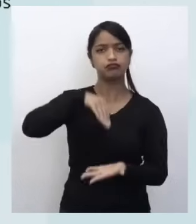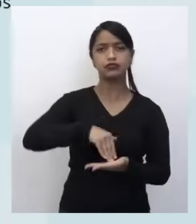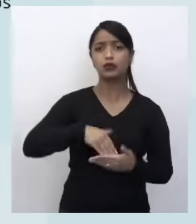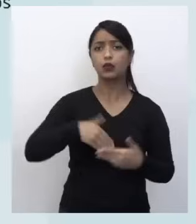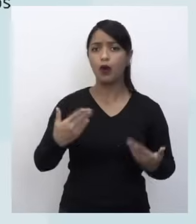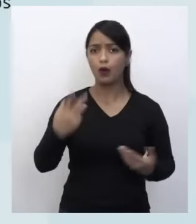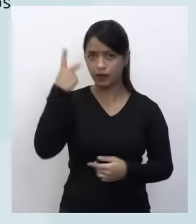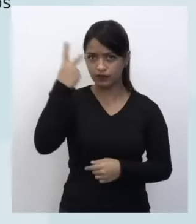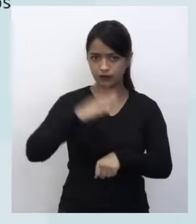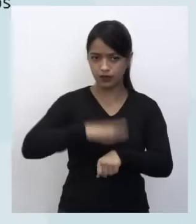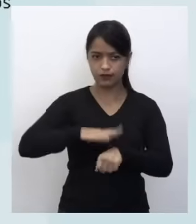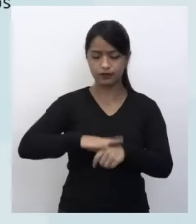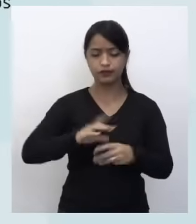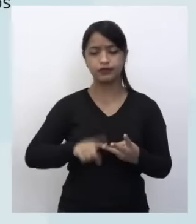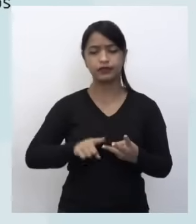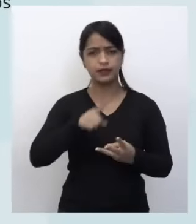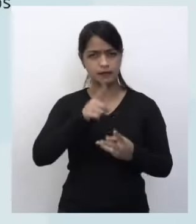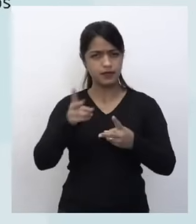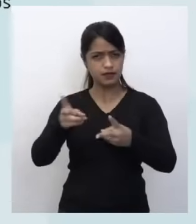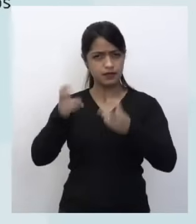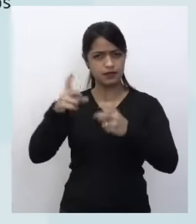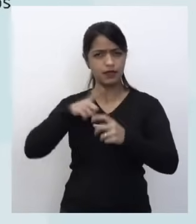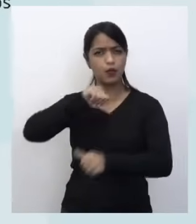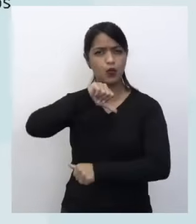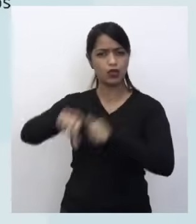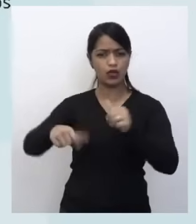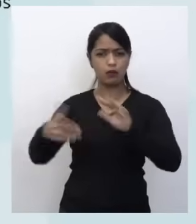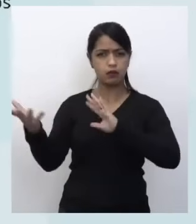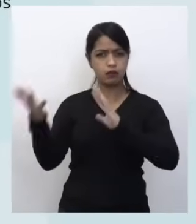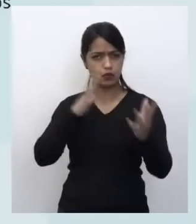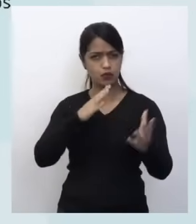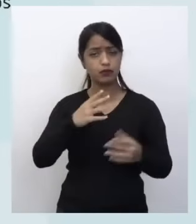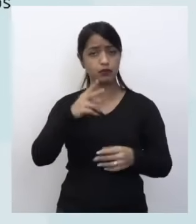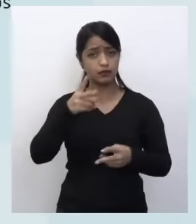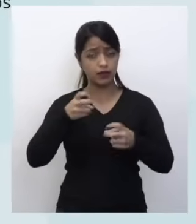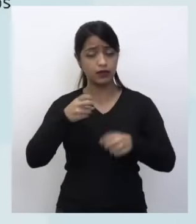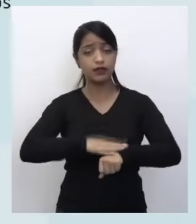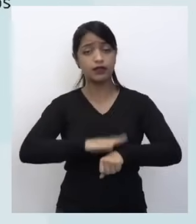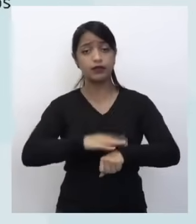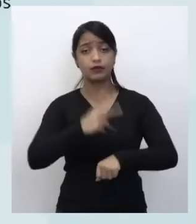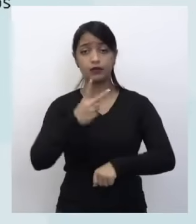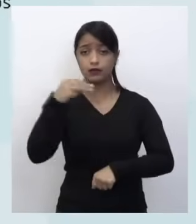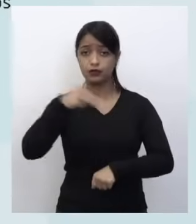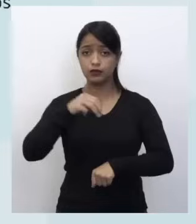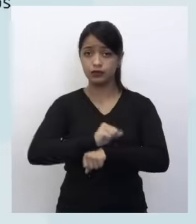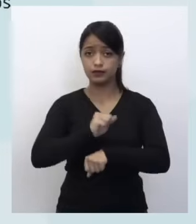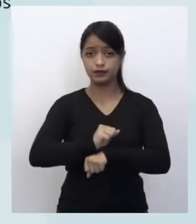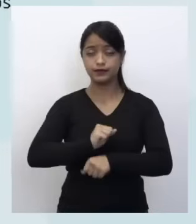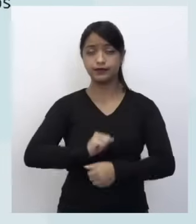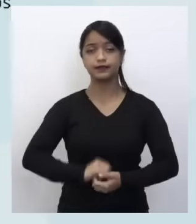temperatura nos últimos dias? Então, quanto tempo, professora? 2 minutinhos. 2 minutos.